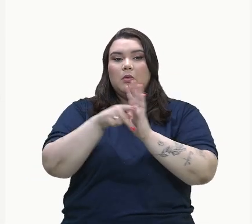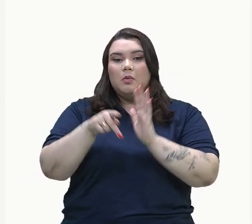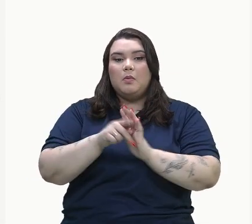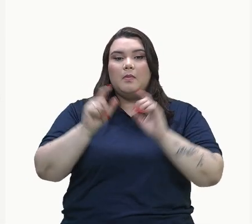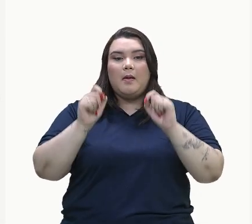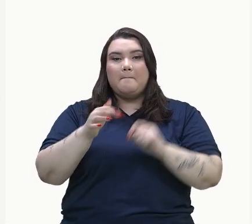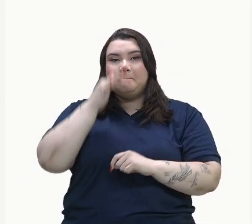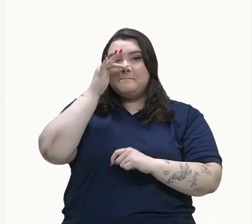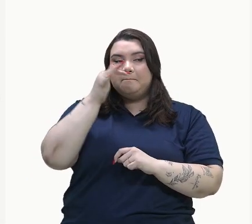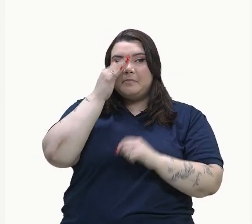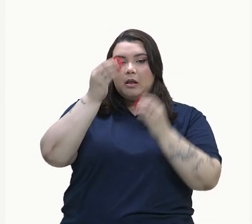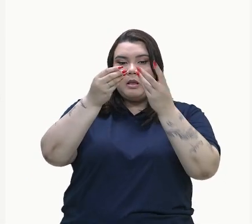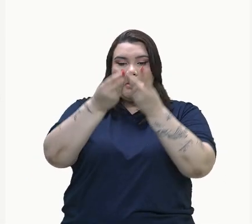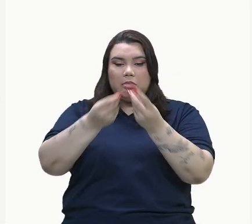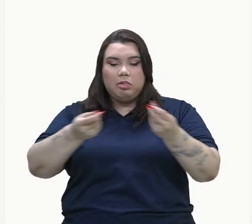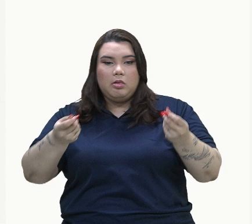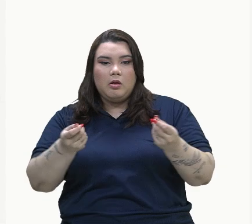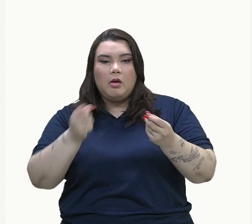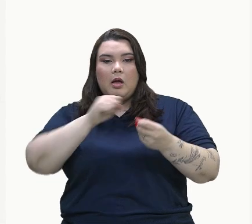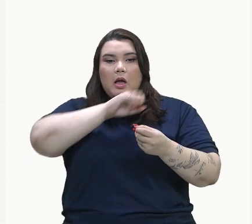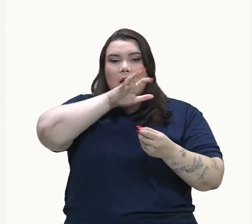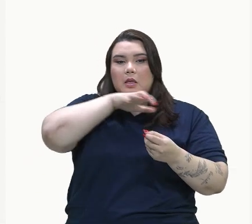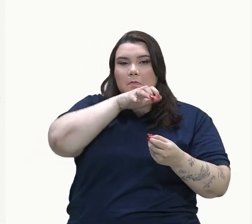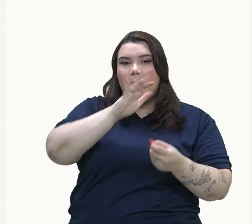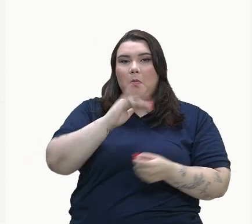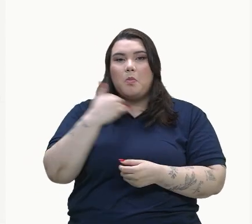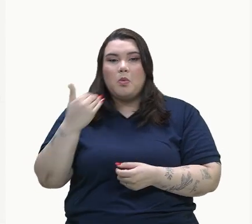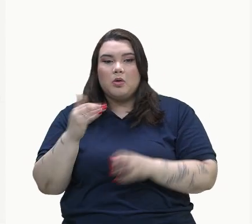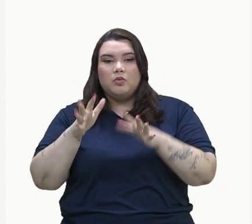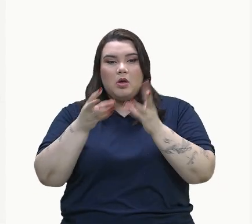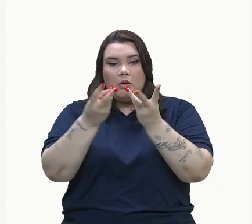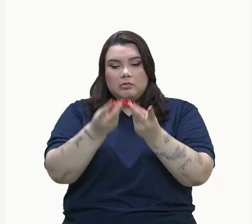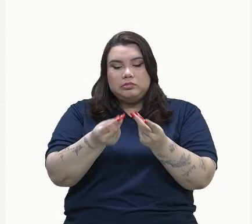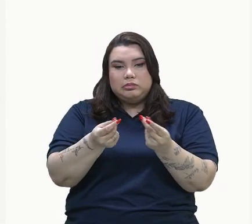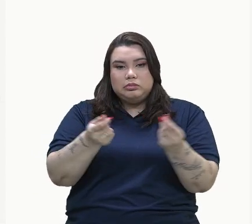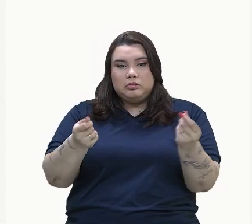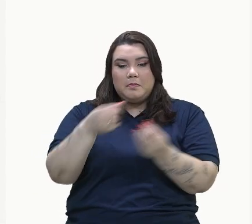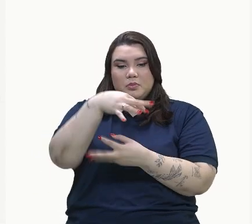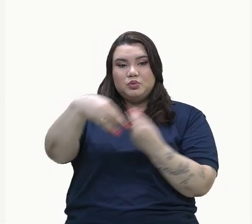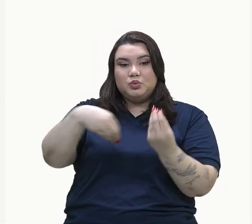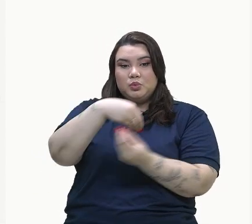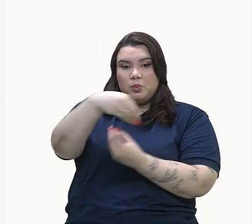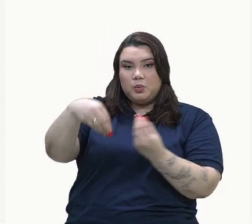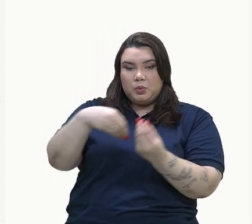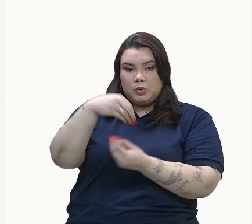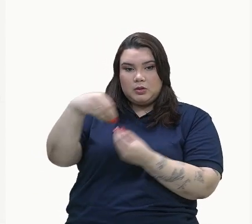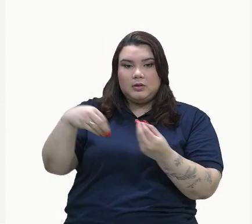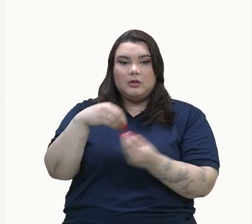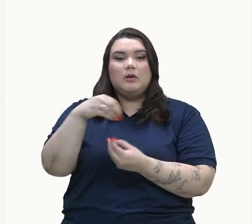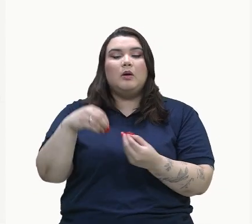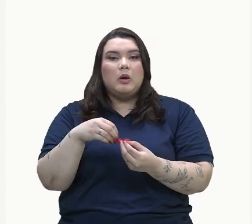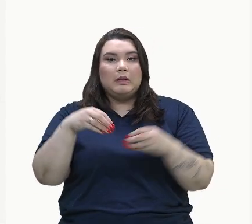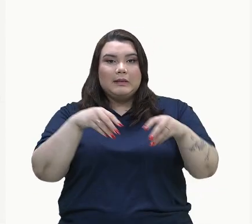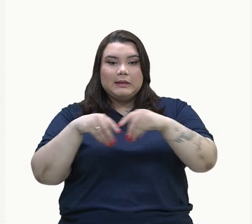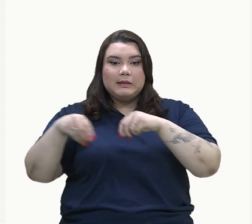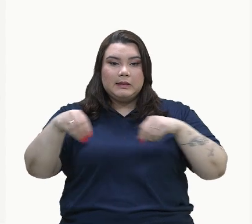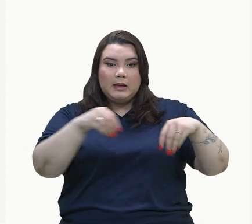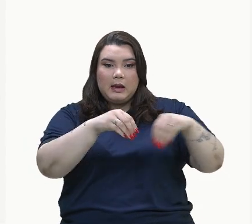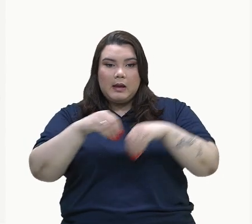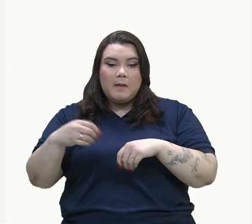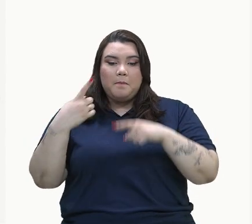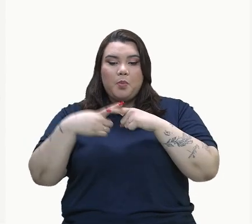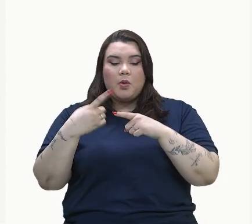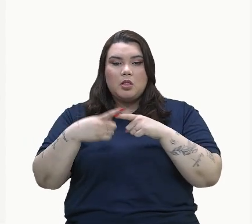restos de plantas e animais em decomposição. Essas plantas e animais em decomposição, elas acabam ali